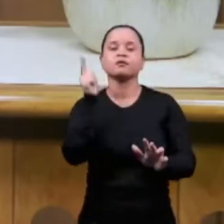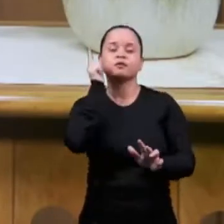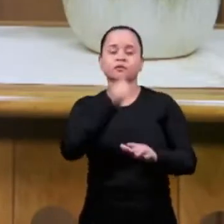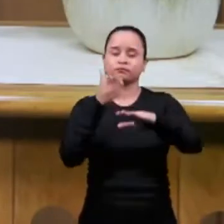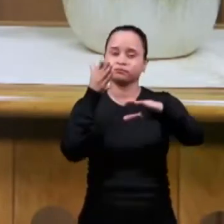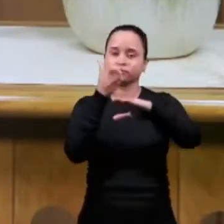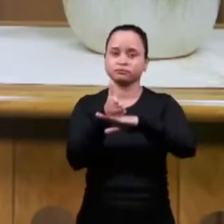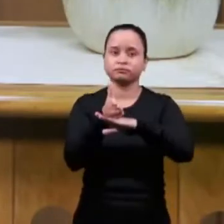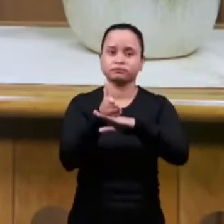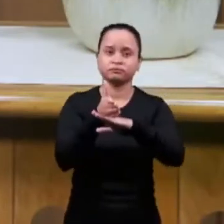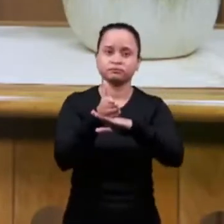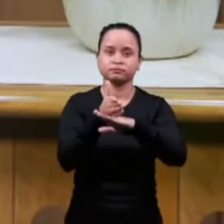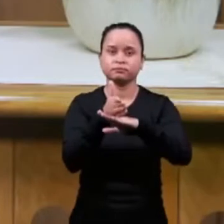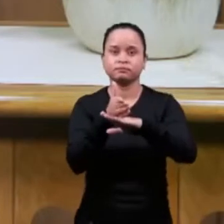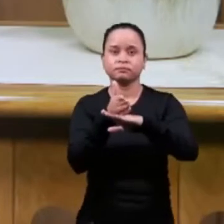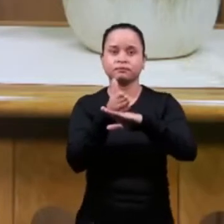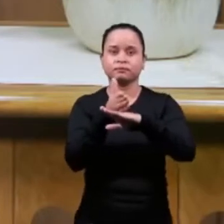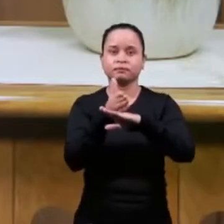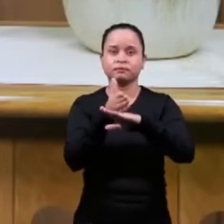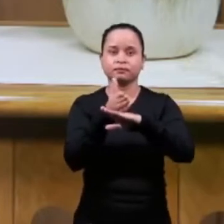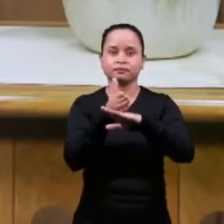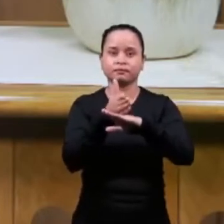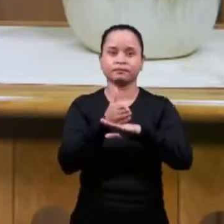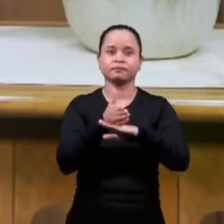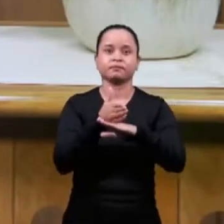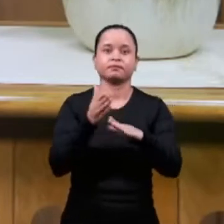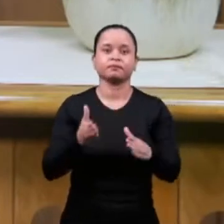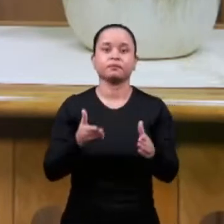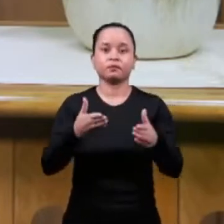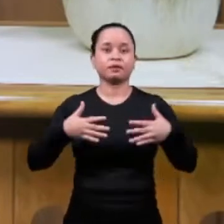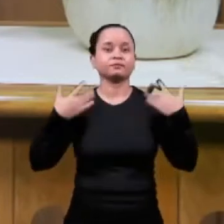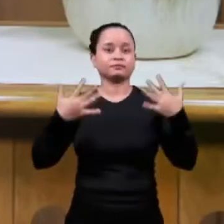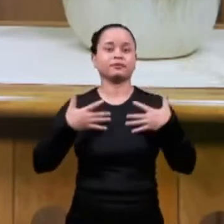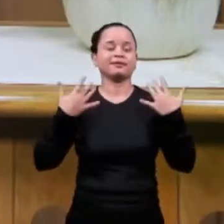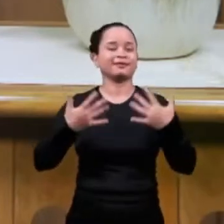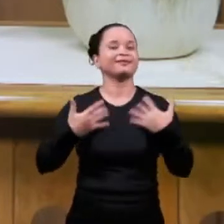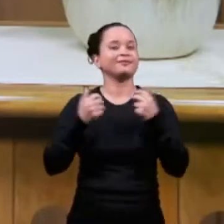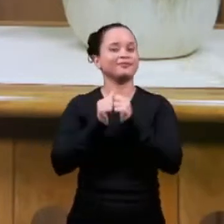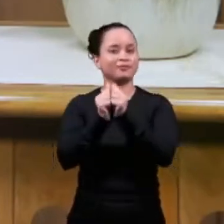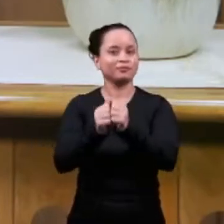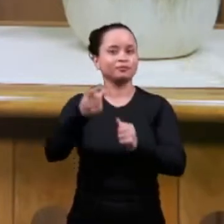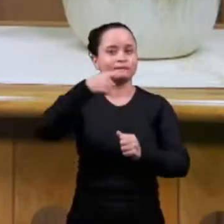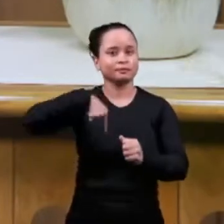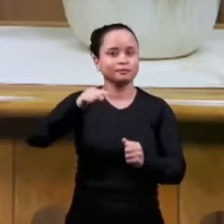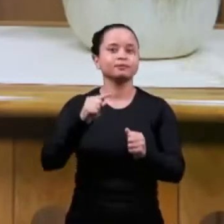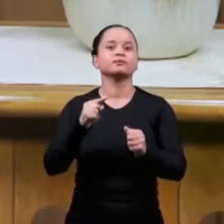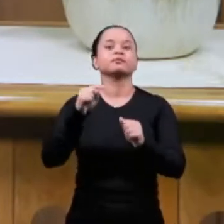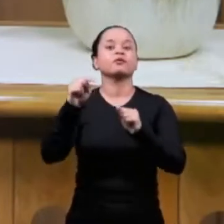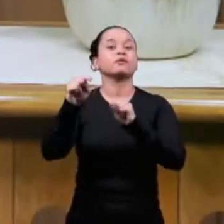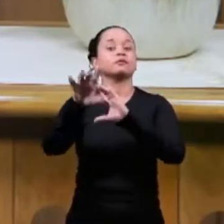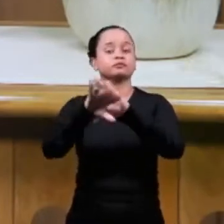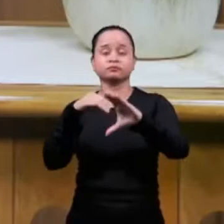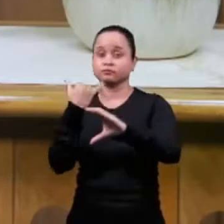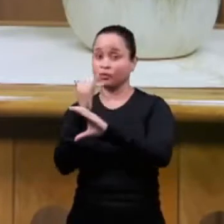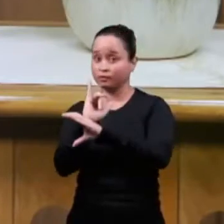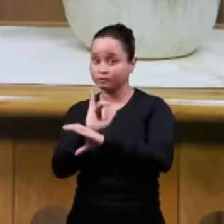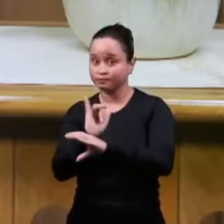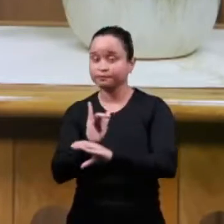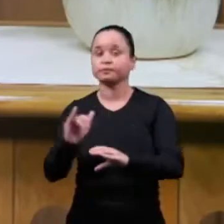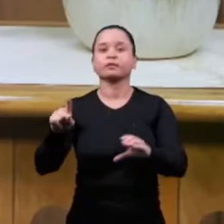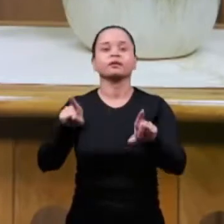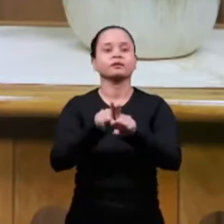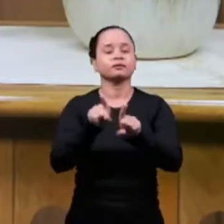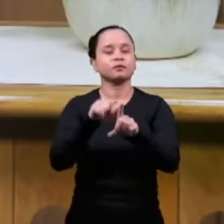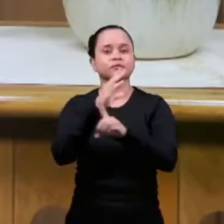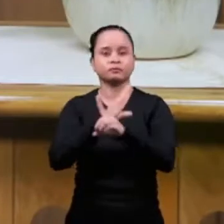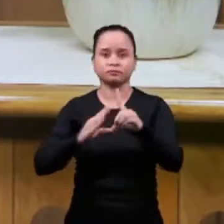participando hoje conosco desse culto. Seja bem-vindo, é uma alegria tê-lo conosco aqui no nosso canal e, sobretudo, participando desse